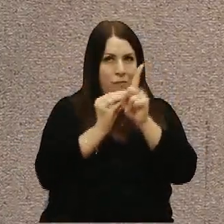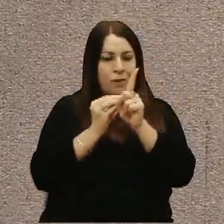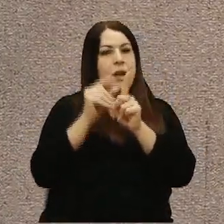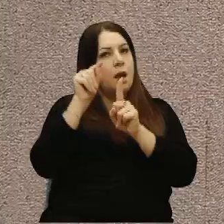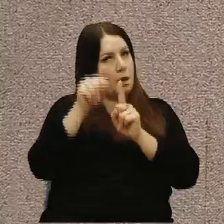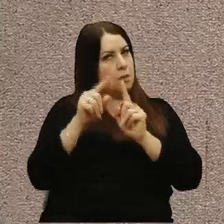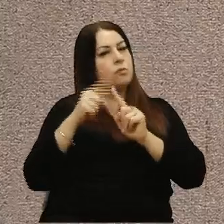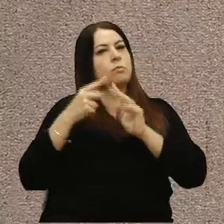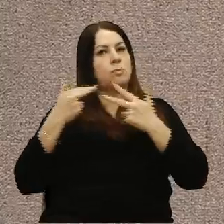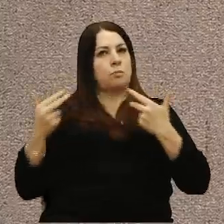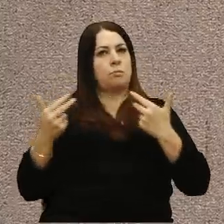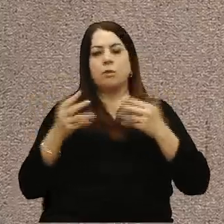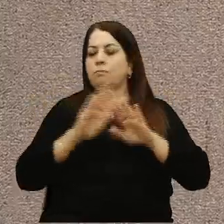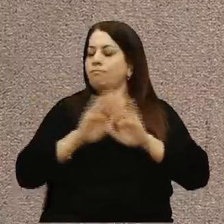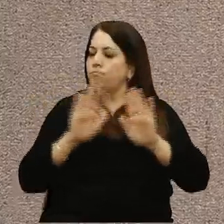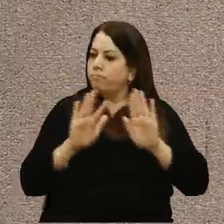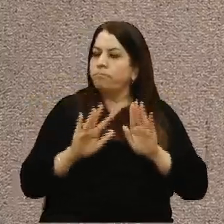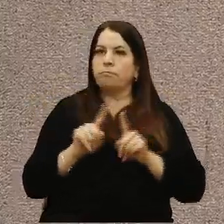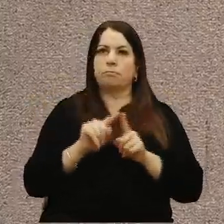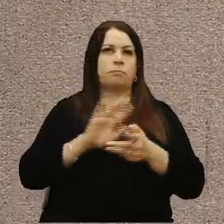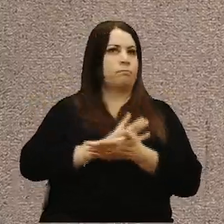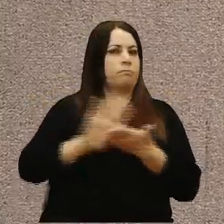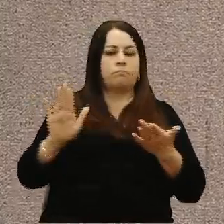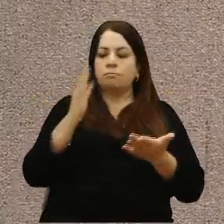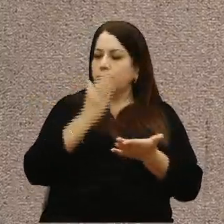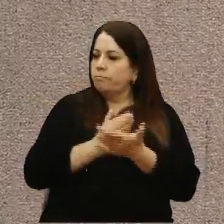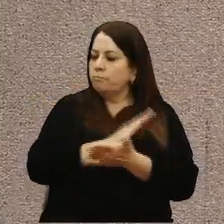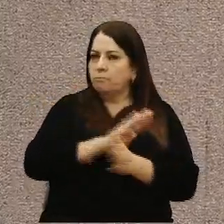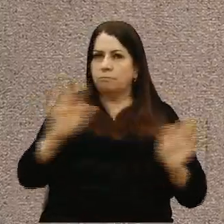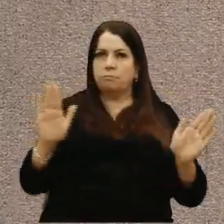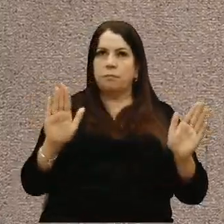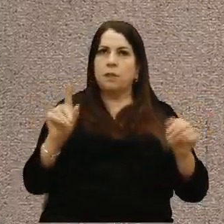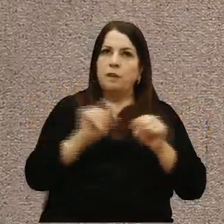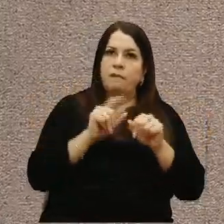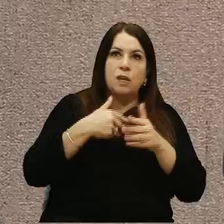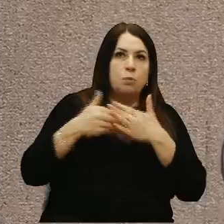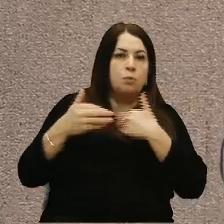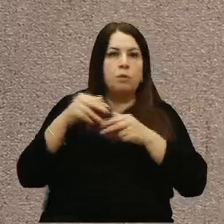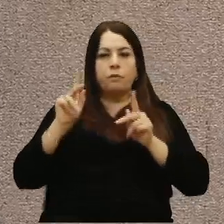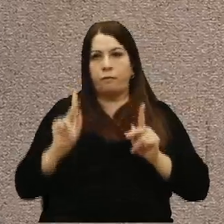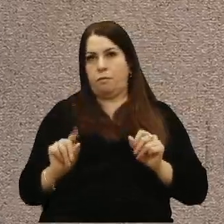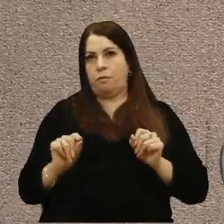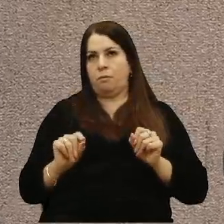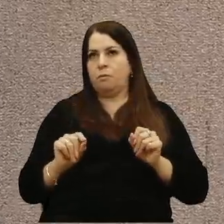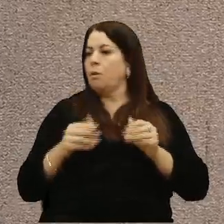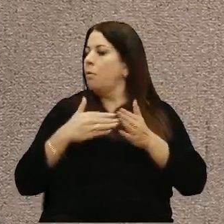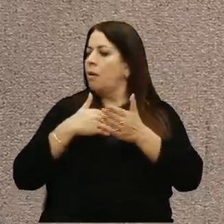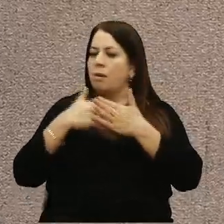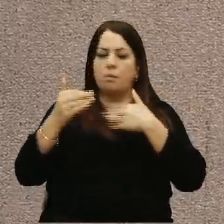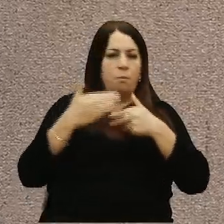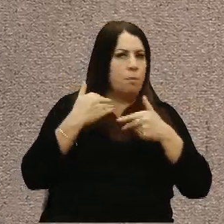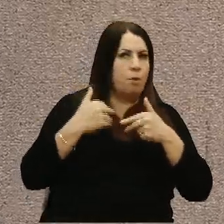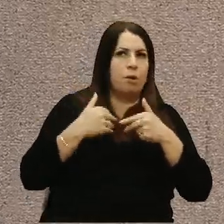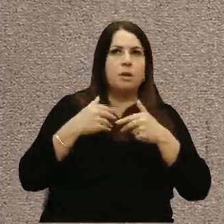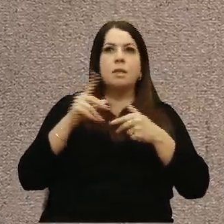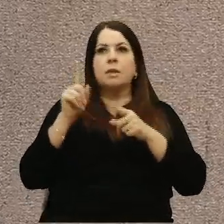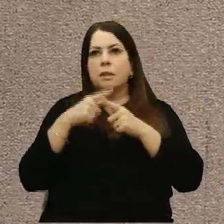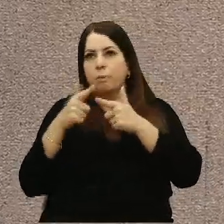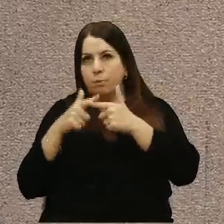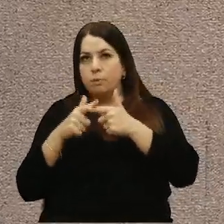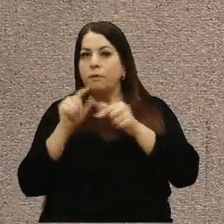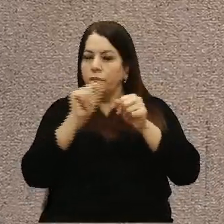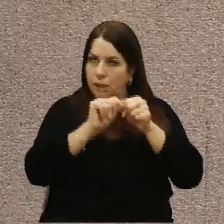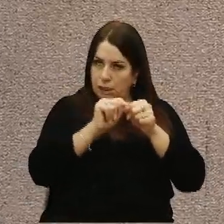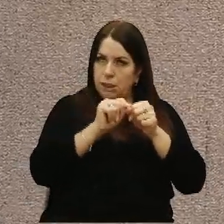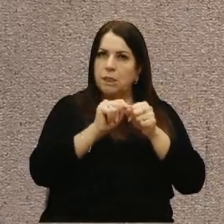coisa a gente tem que combater, seja feito por quem for. Não importa quem seja, doa quem doer. Se está fazendo